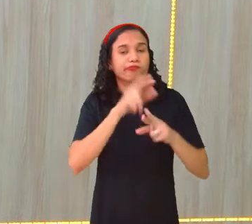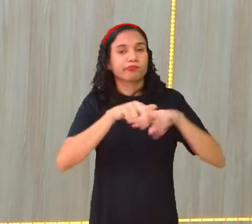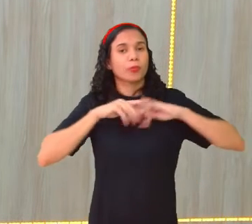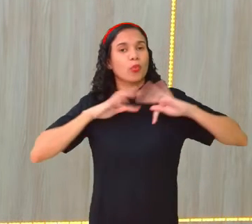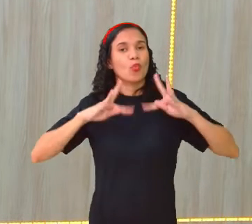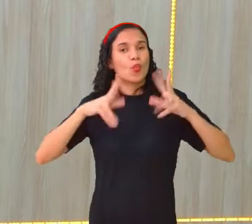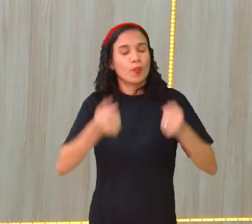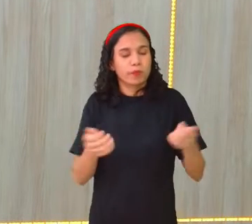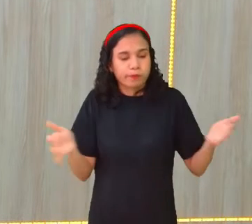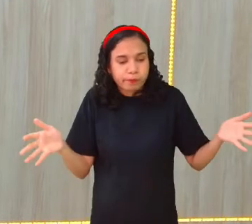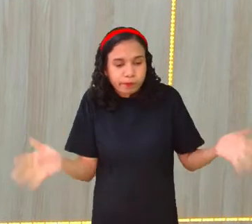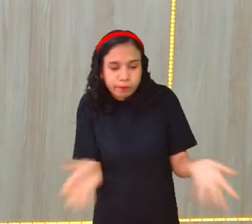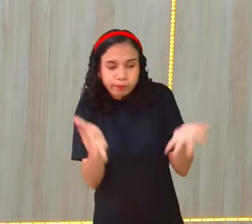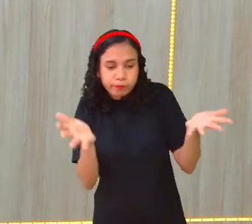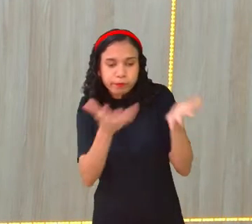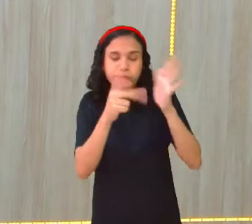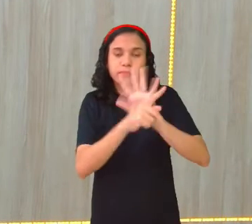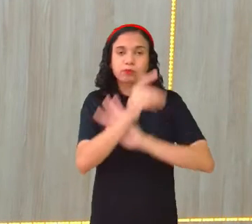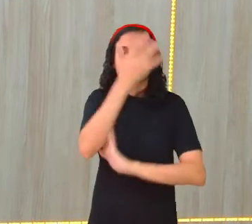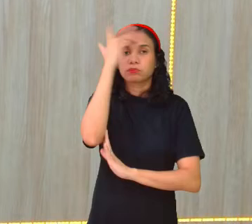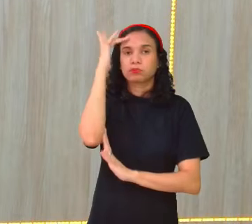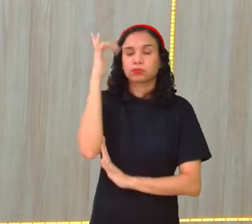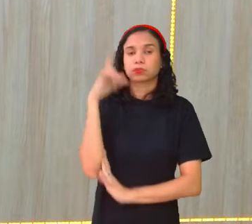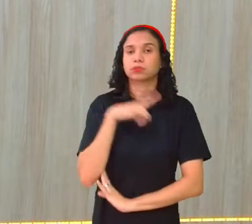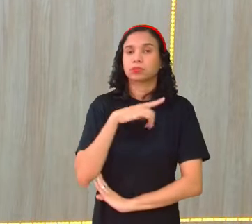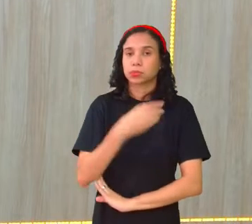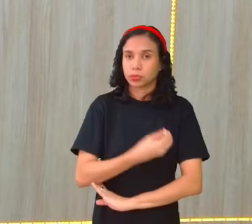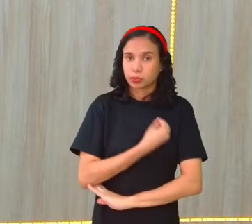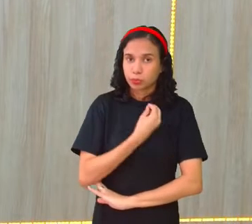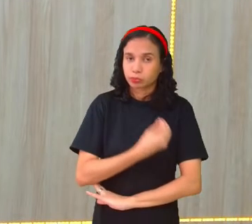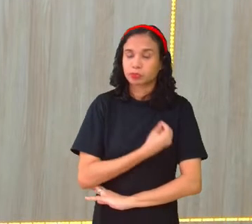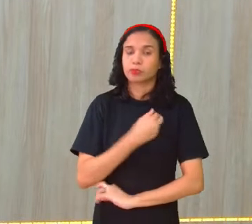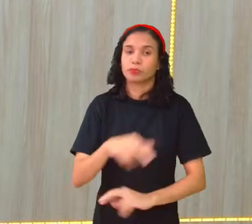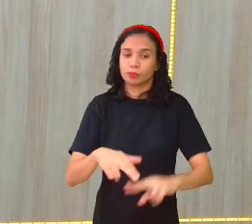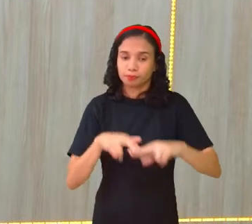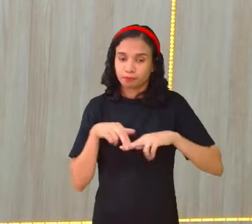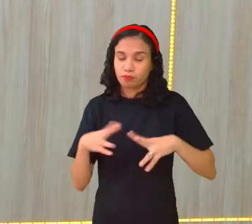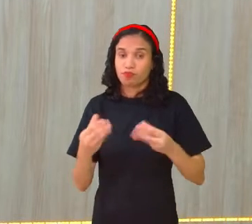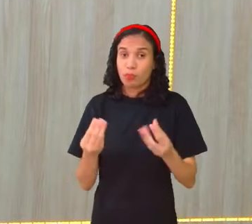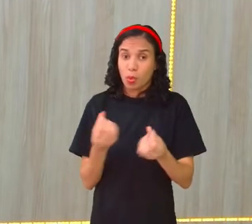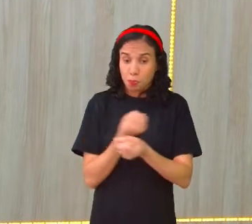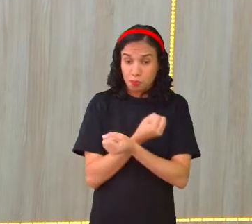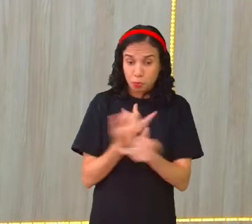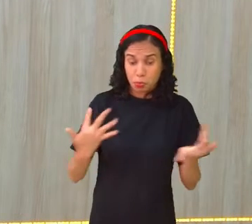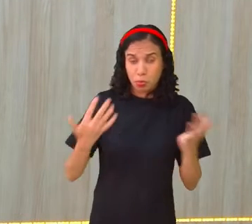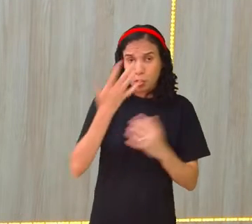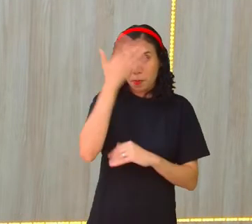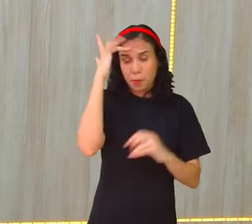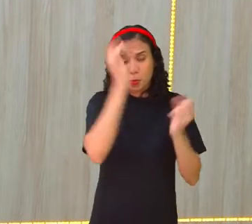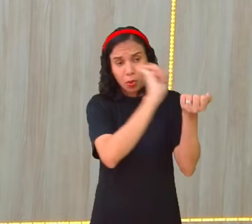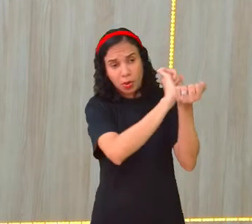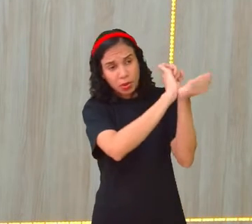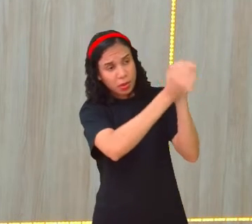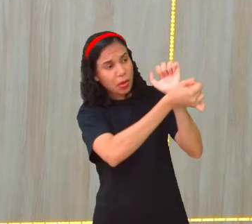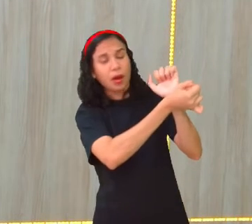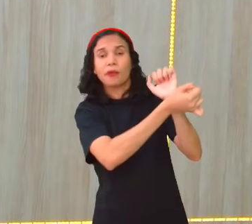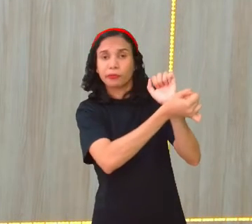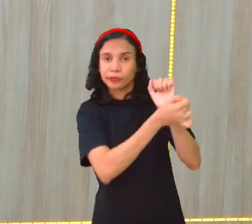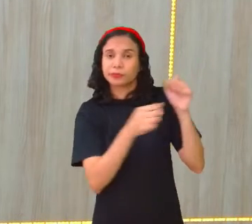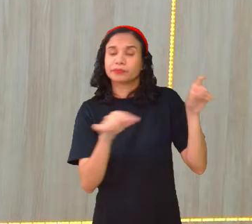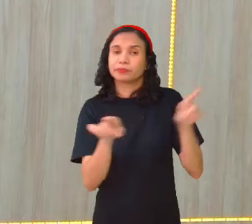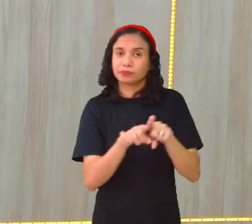isso favorecia a esses fazendeiros, né? E muitos desses escravizados também,